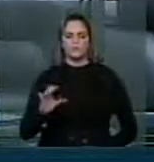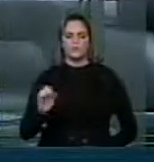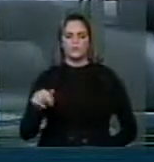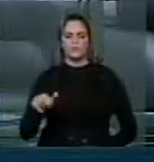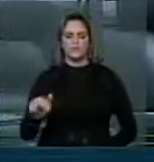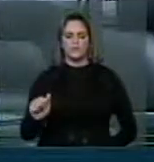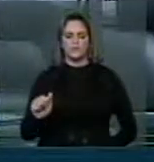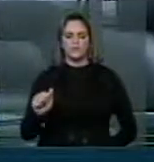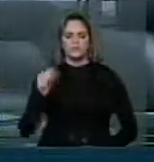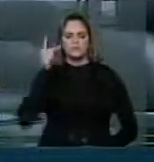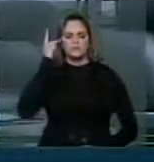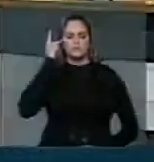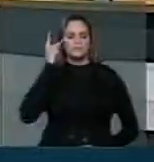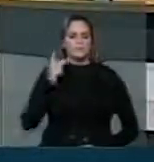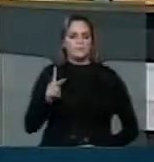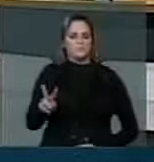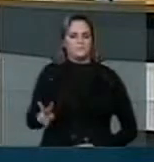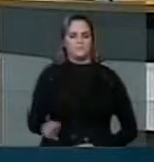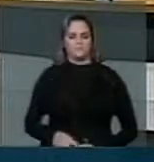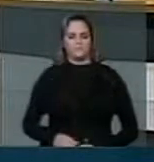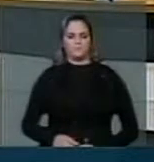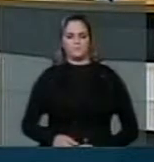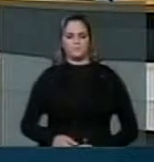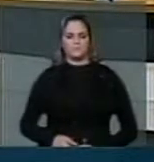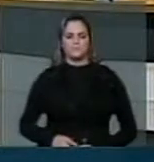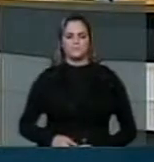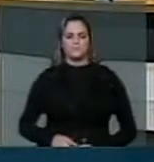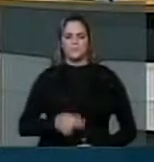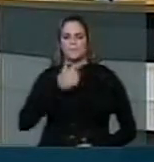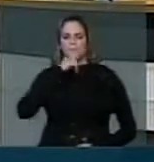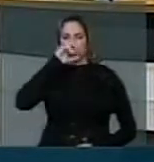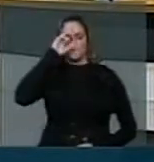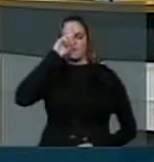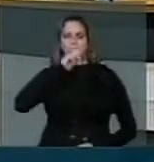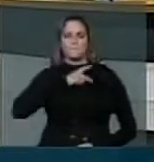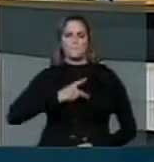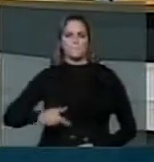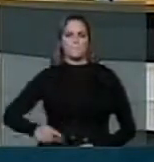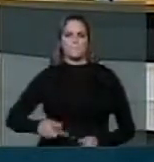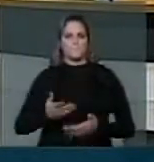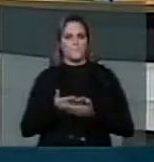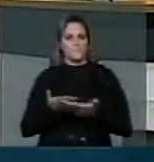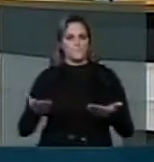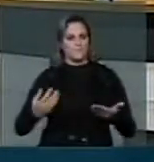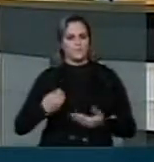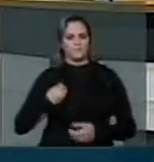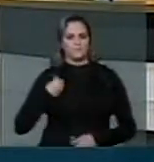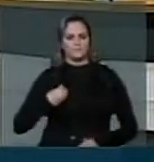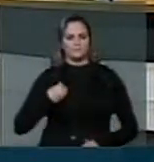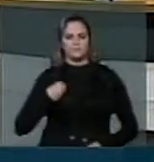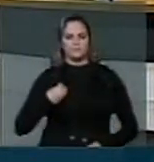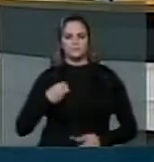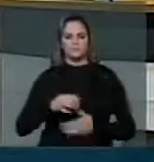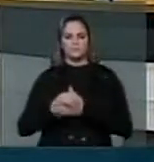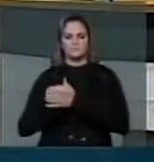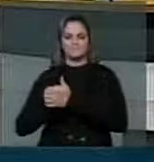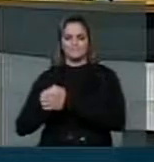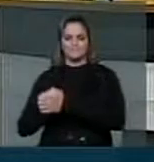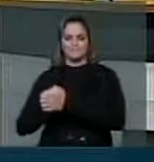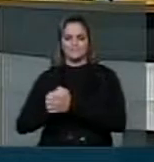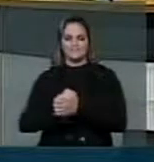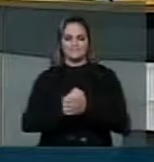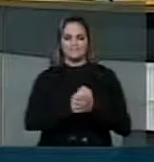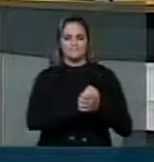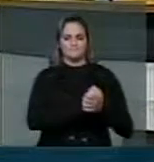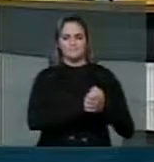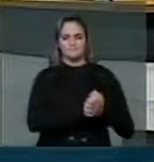Tem Vossa Excelência 3 minutos. Senhor presidente, senhoras e senhores parlamentares, logo